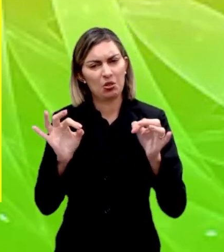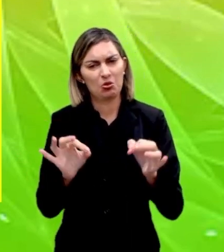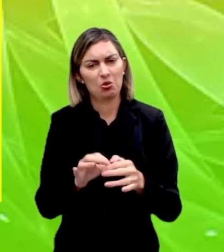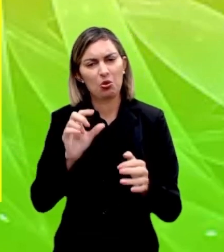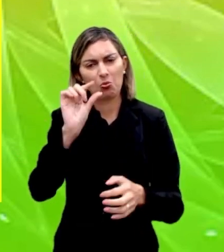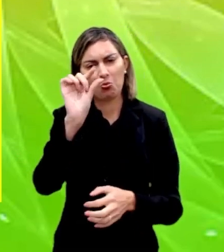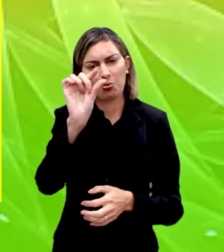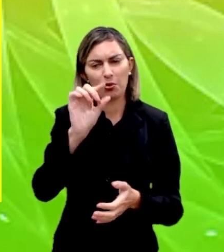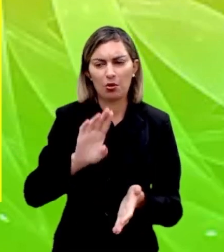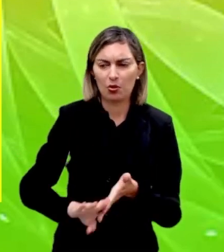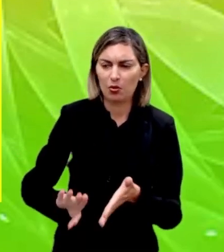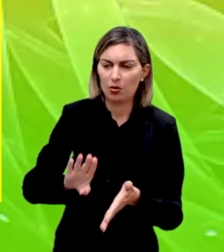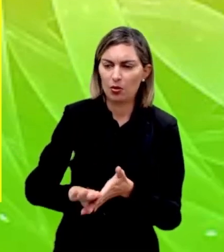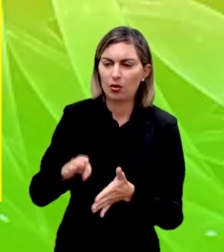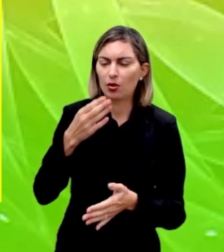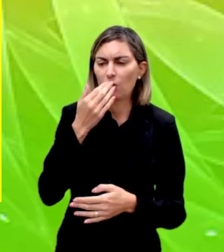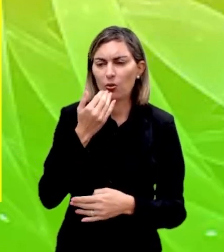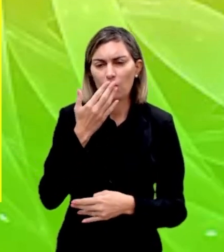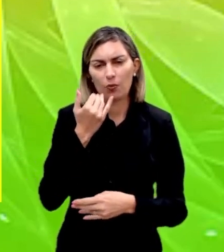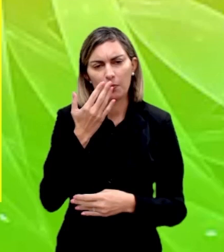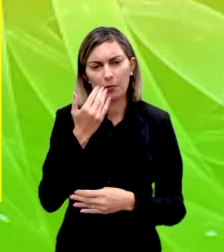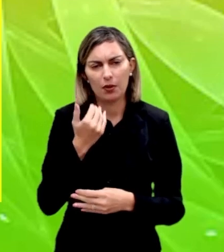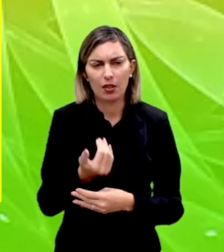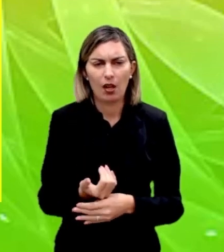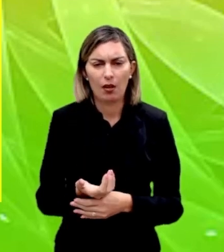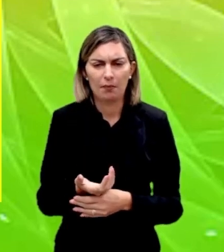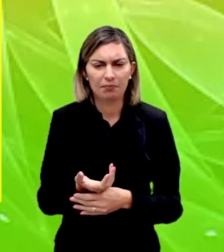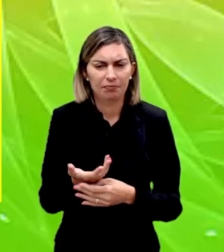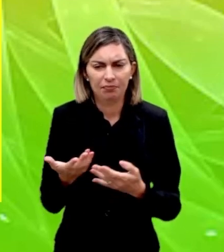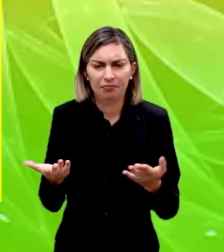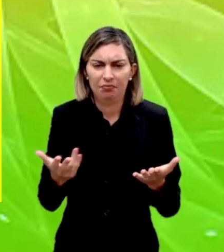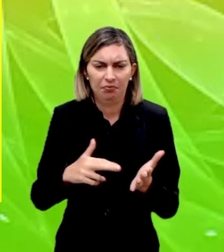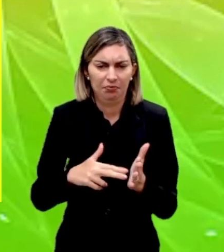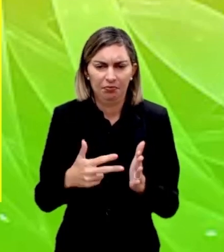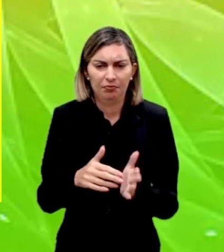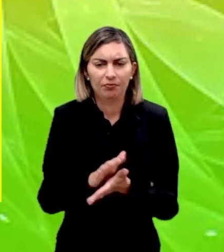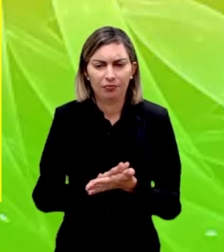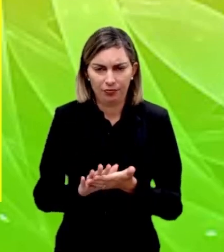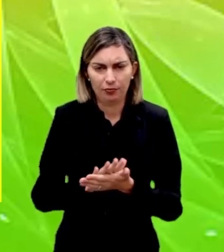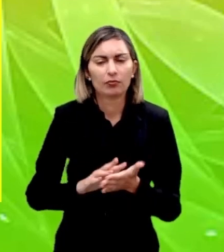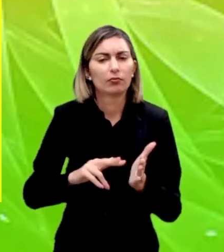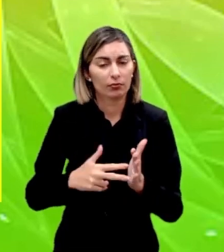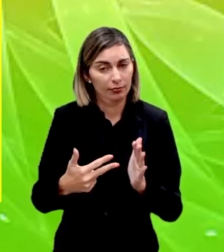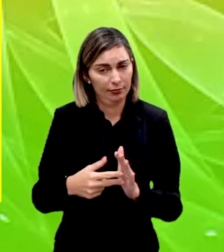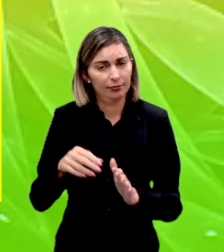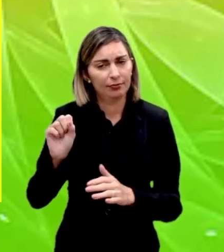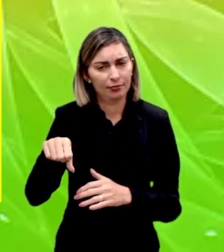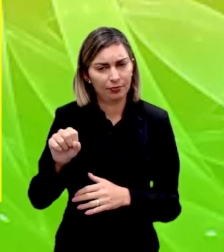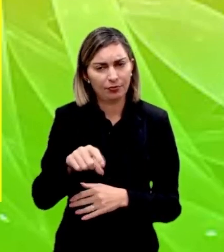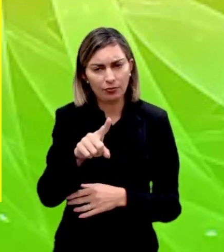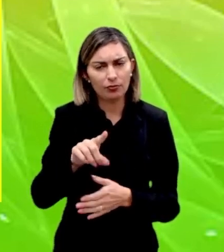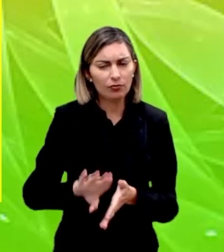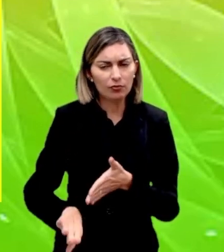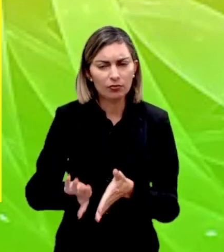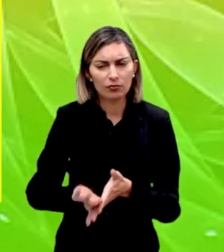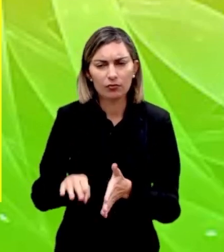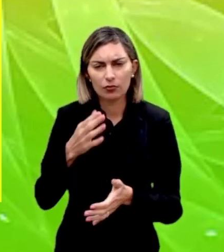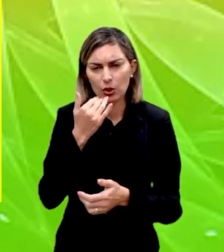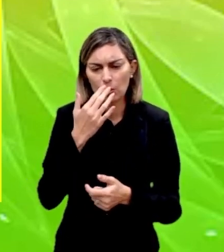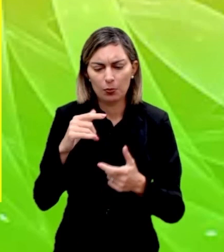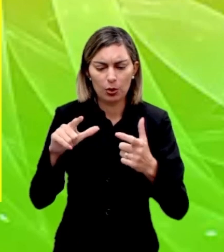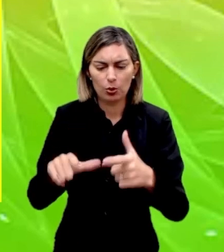de comida ali e isso não significa nada. Significa, você descarta a comida no